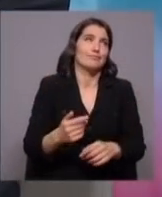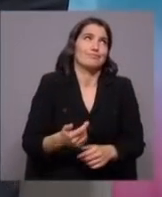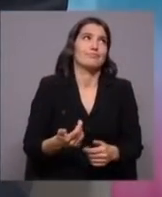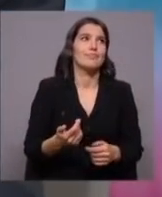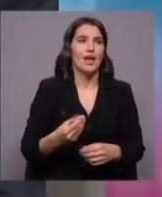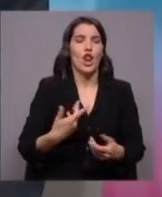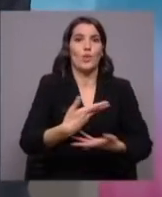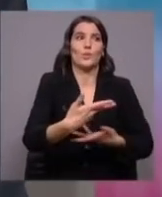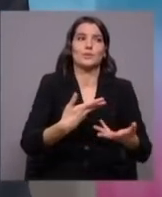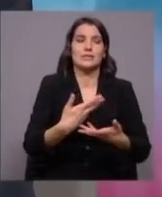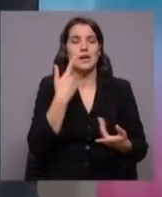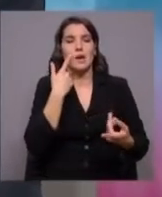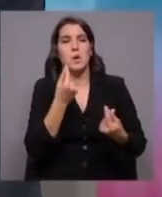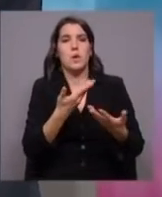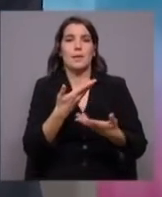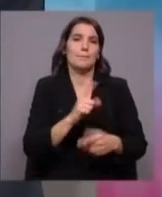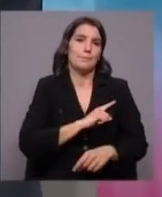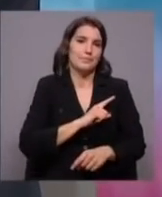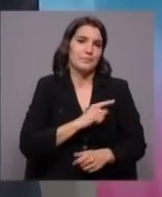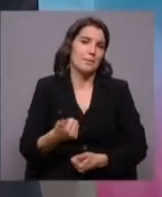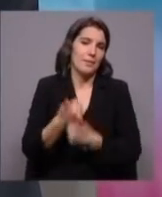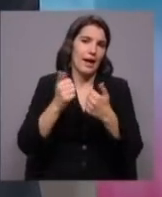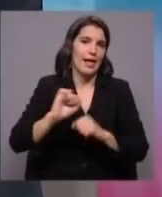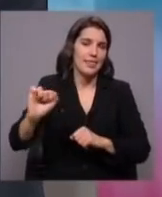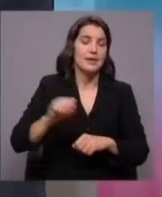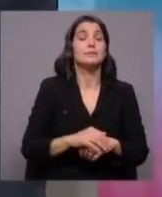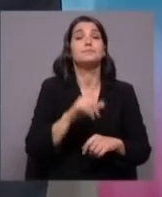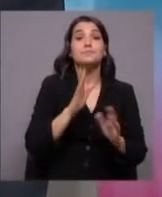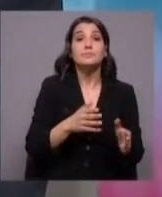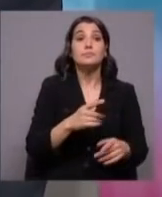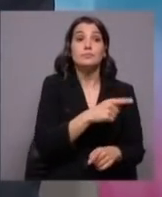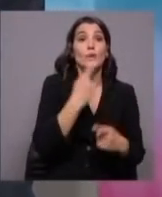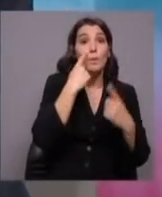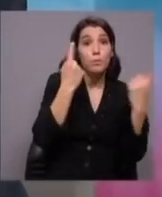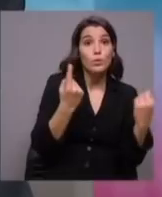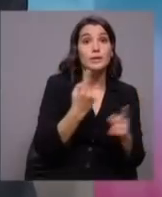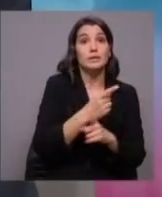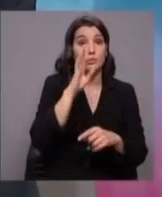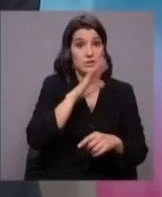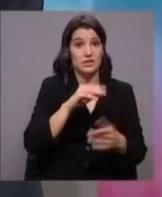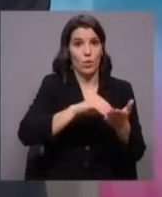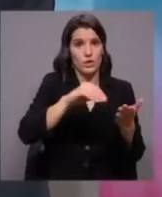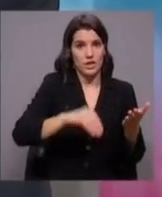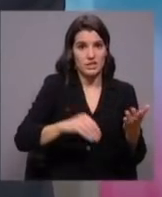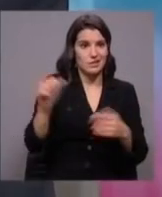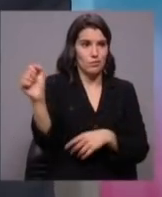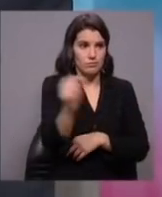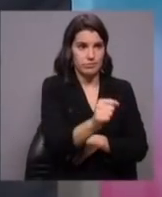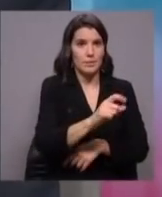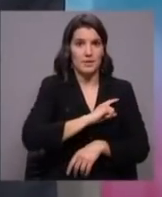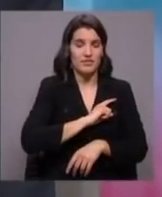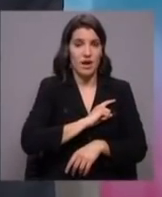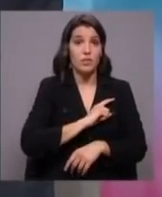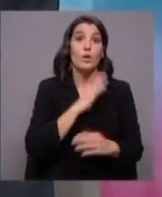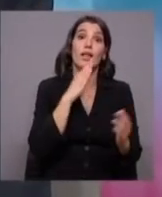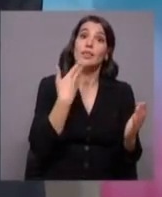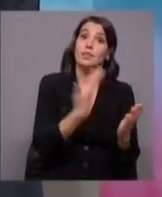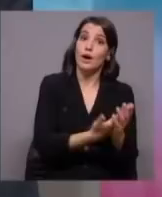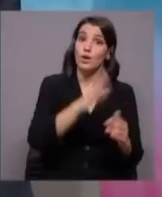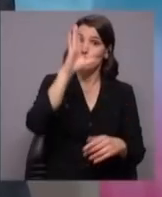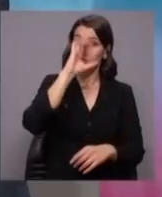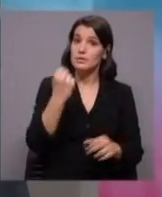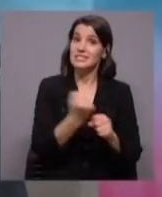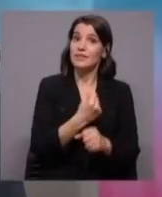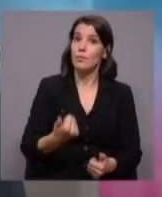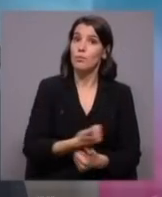é de me preocupar com o lado público, de modo que aquela contratação que eu possa vir a fazer traga ao Estado melhor